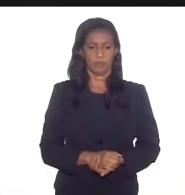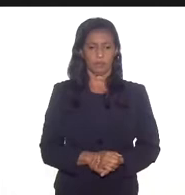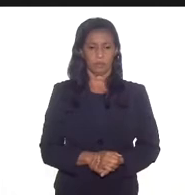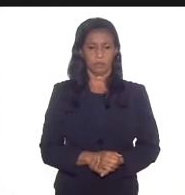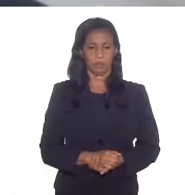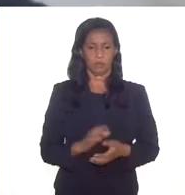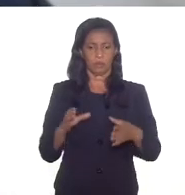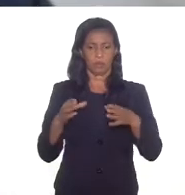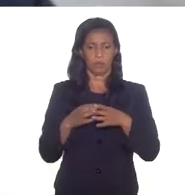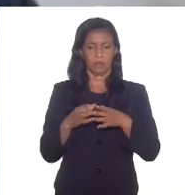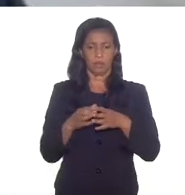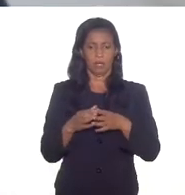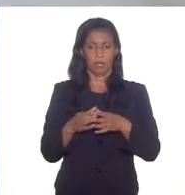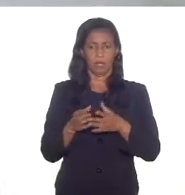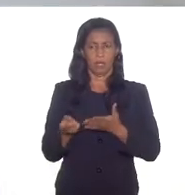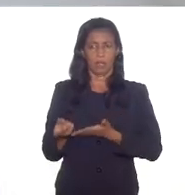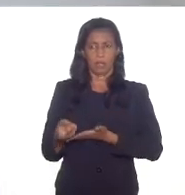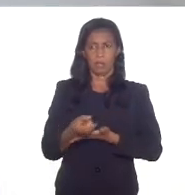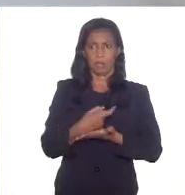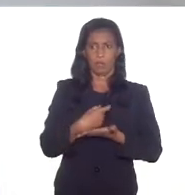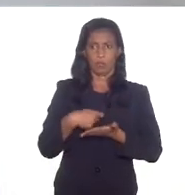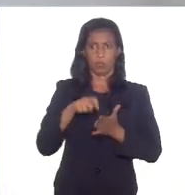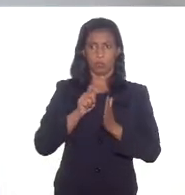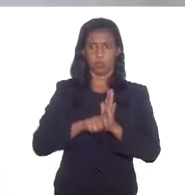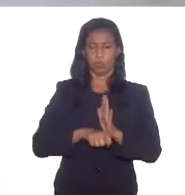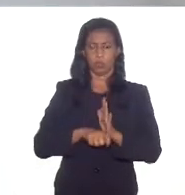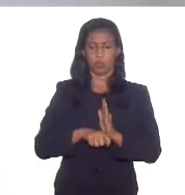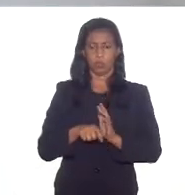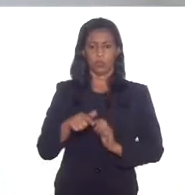Pela Comissão de Tributação, deputado Luiz Paulo.